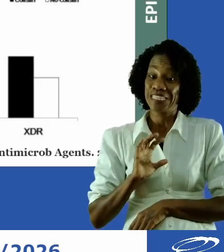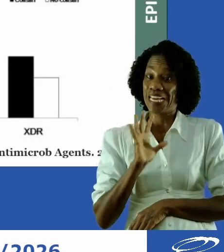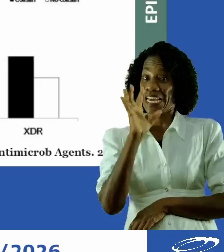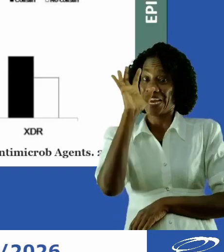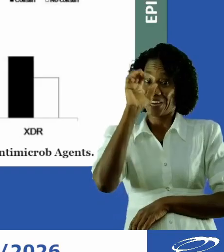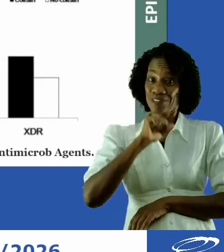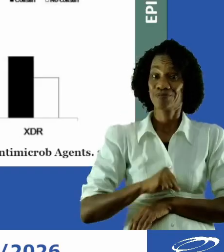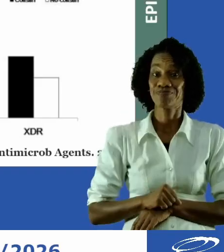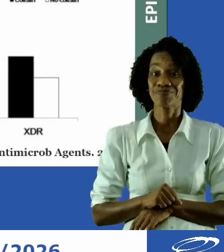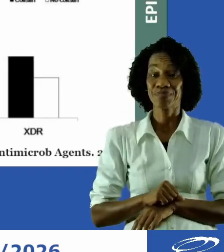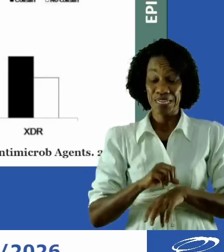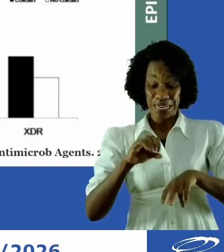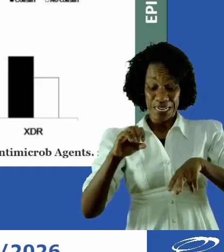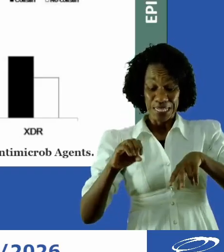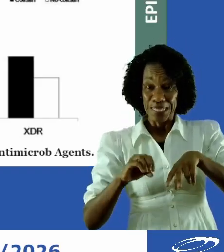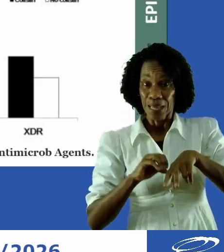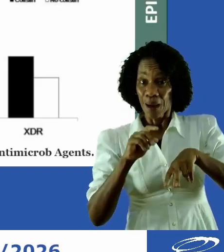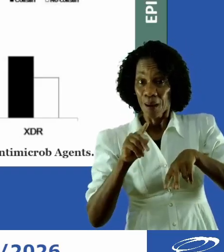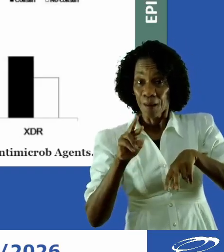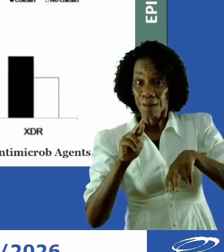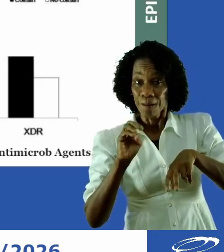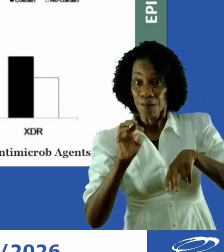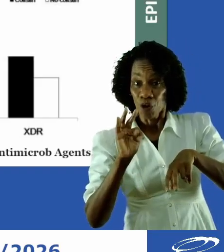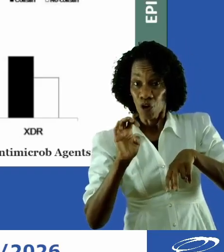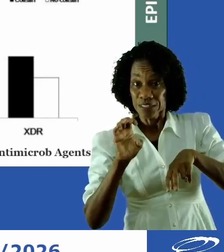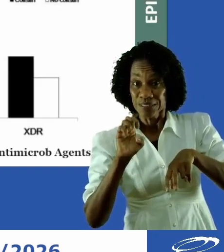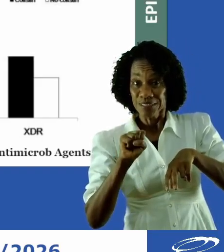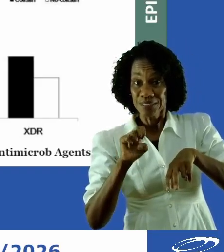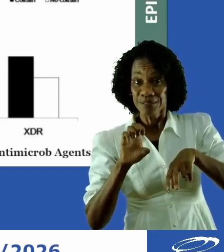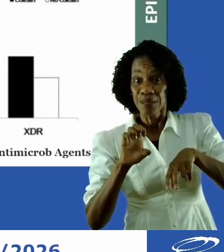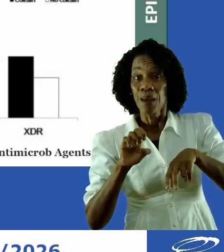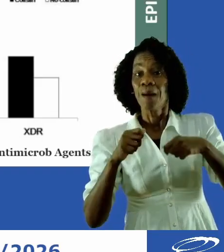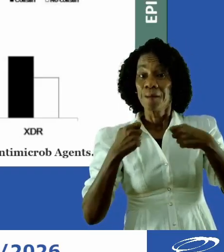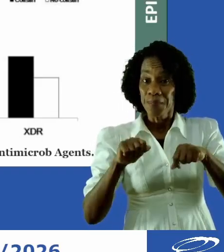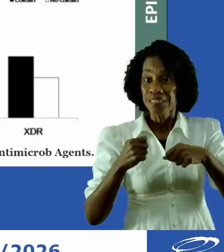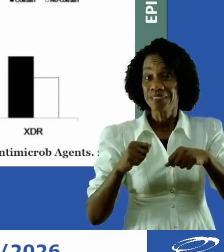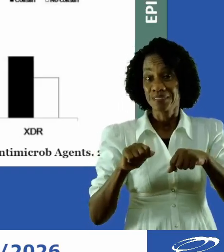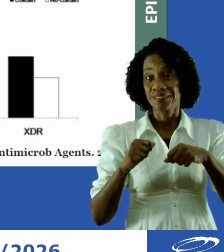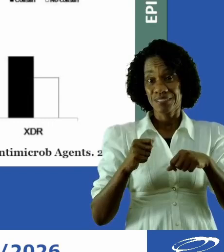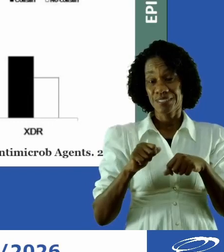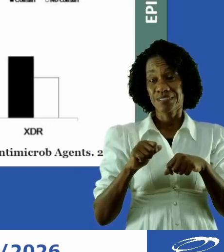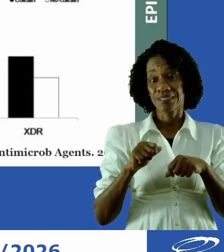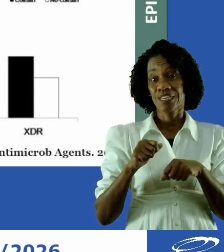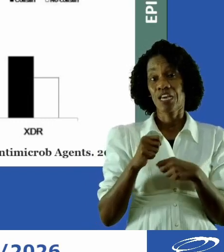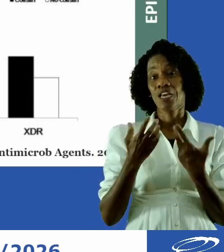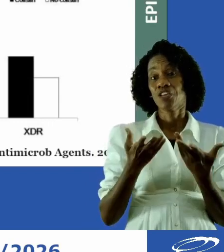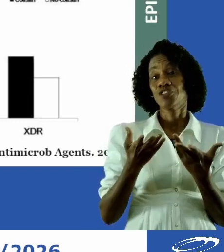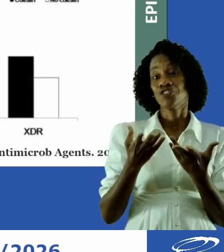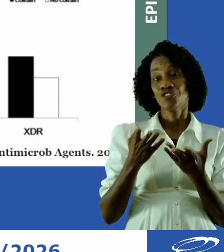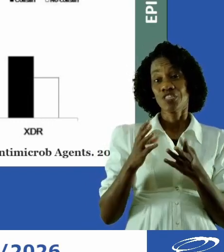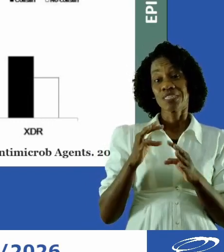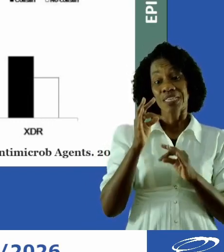nós utilizamos tratamentos com pouquíssimos antibióticos para uma tropa chotatória infectada por pseudomonas resistente a quase todos